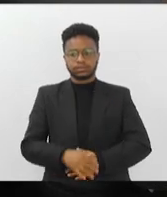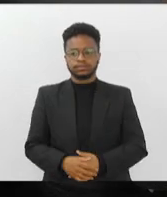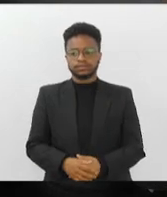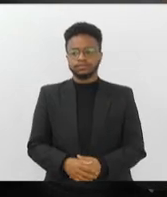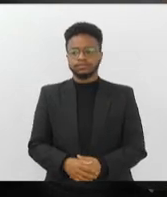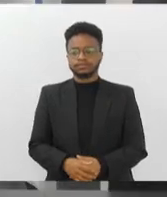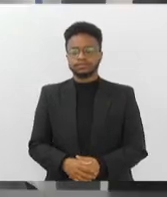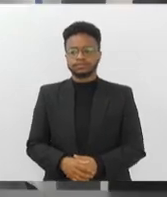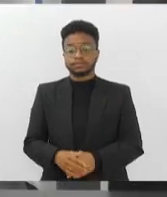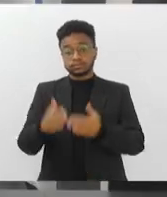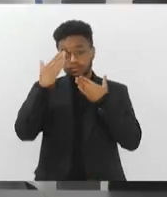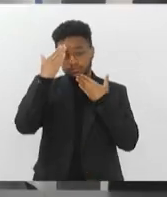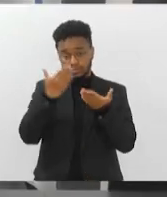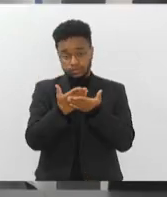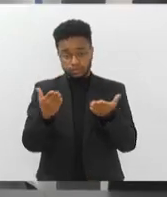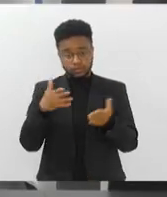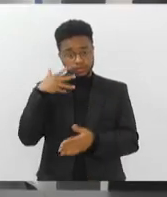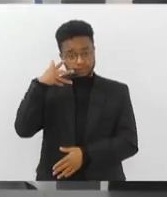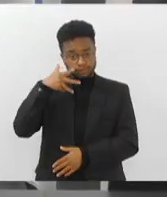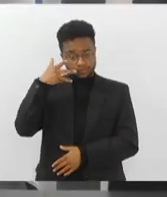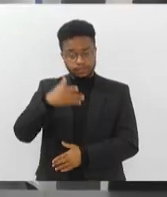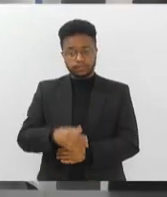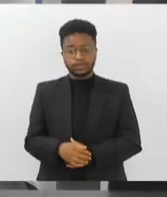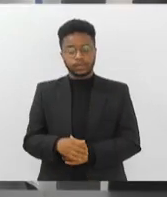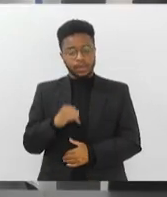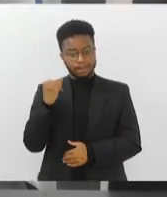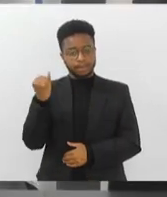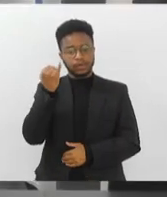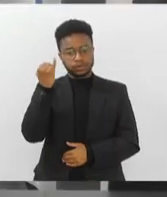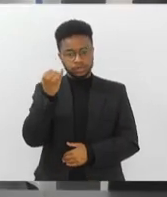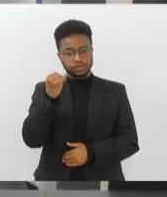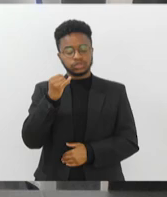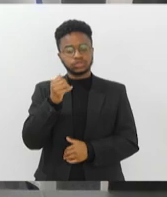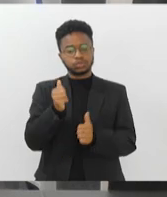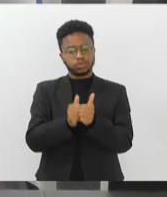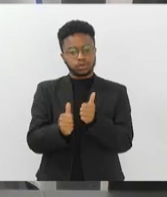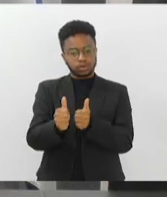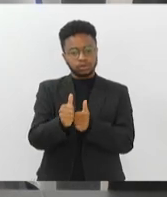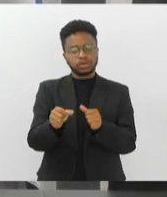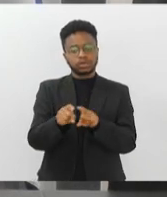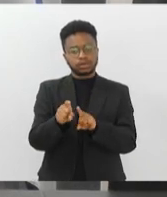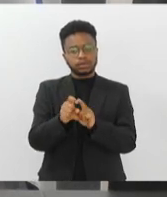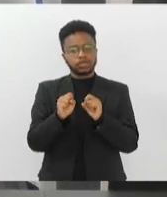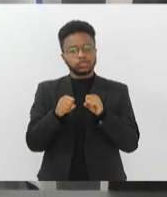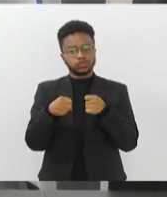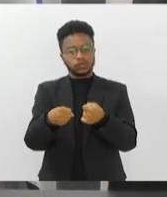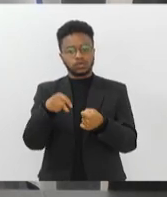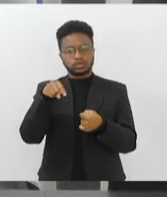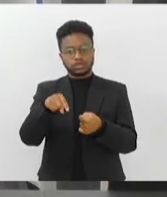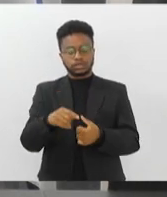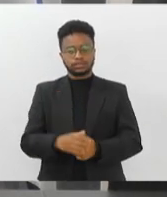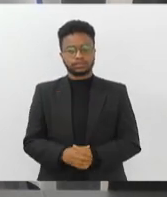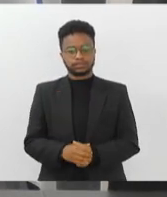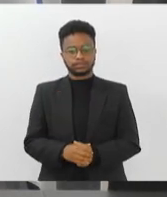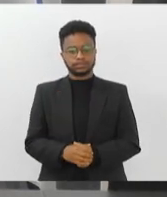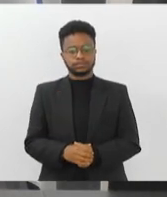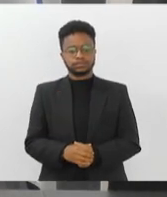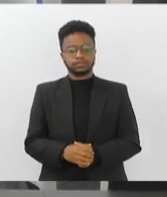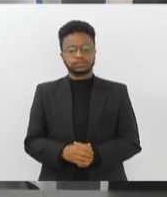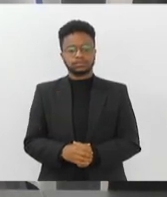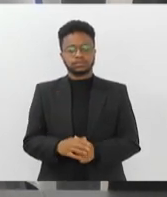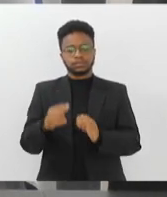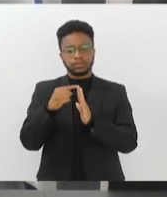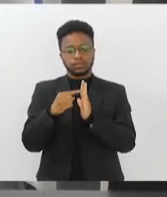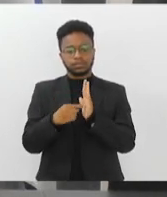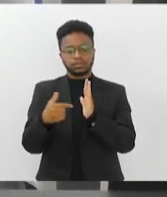Perfeito. Agradeço aí a fala de todos. Importante esse protagonismo, essa força da CCJ. Emendas de plenário, item 2